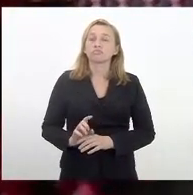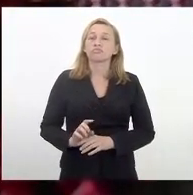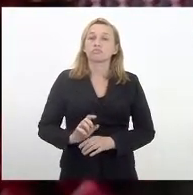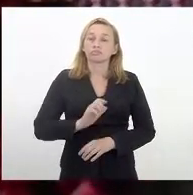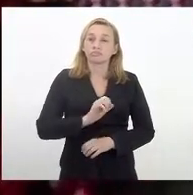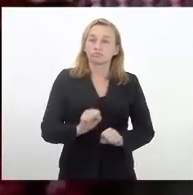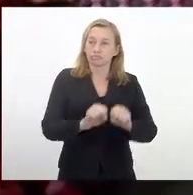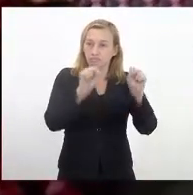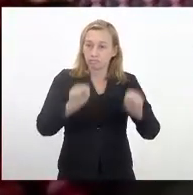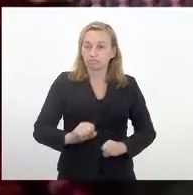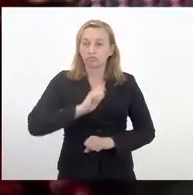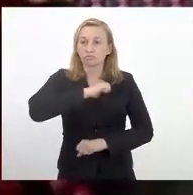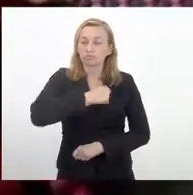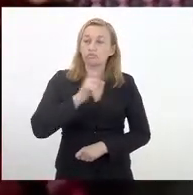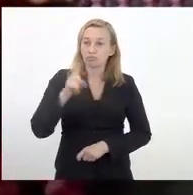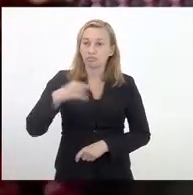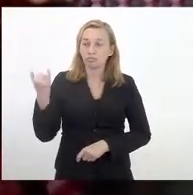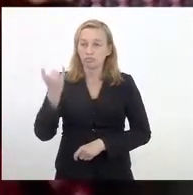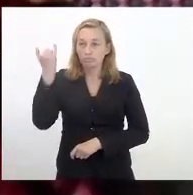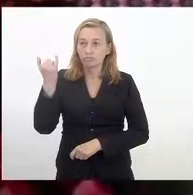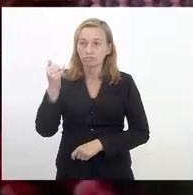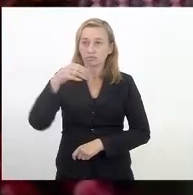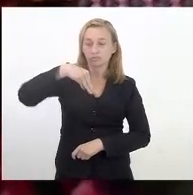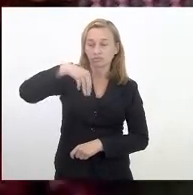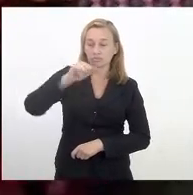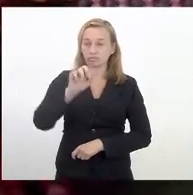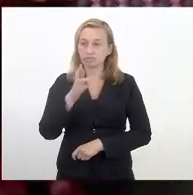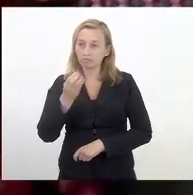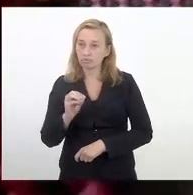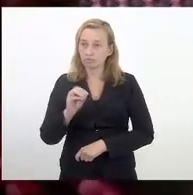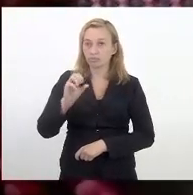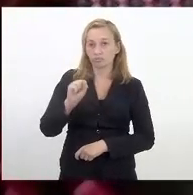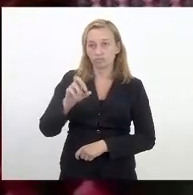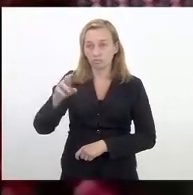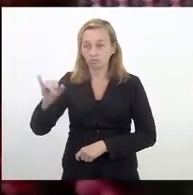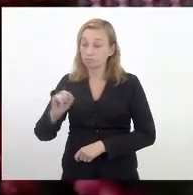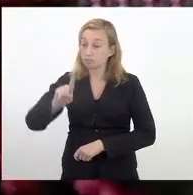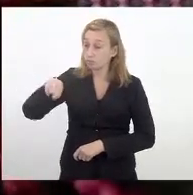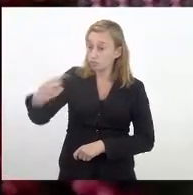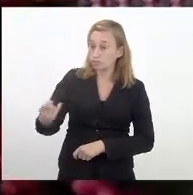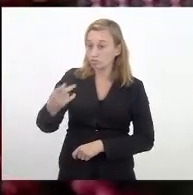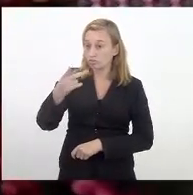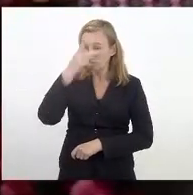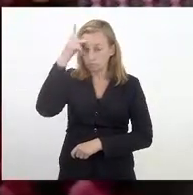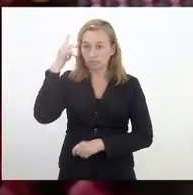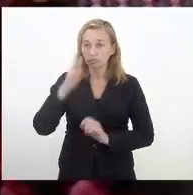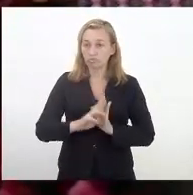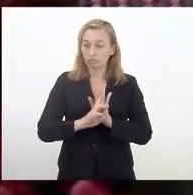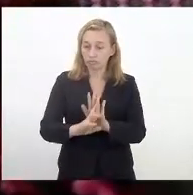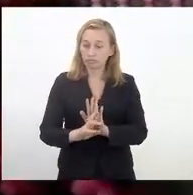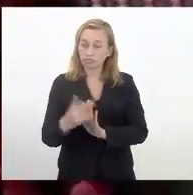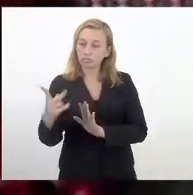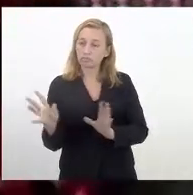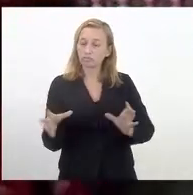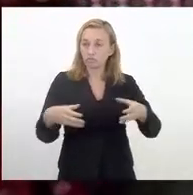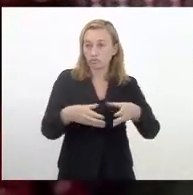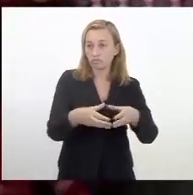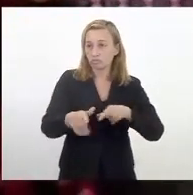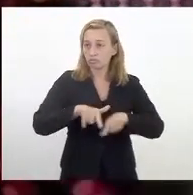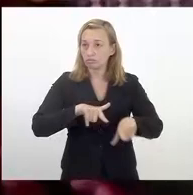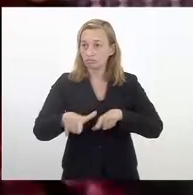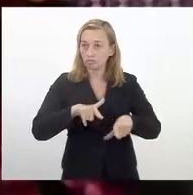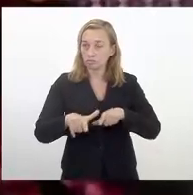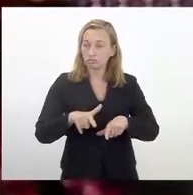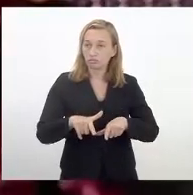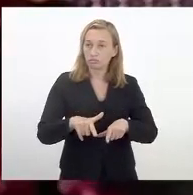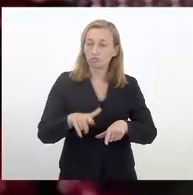como a figura tão importante como a do professor Mauro Osório e das outras figuras que compõem a sua equipe o próprio Fórum